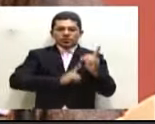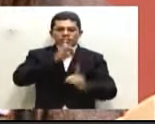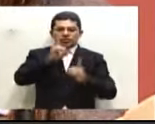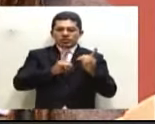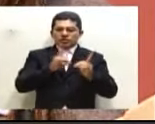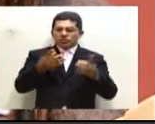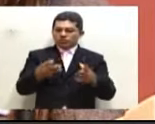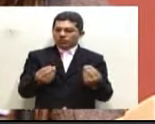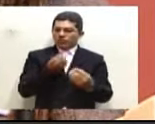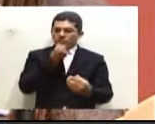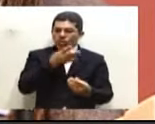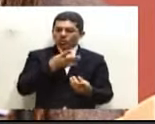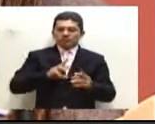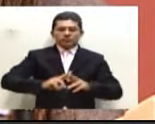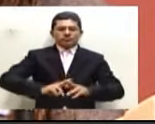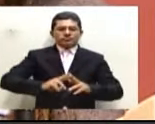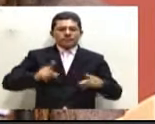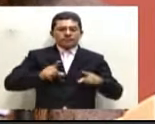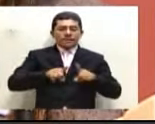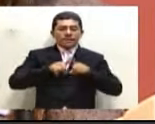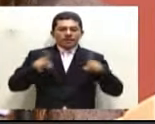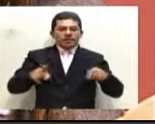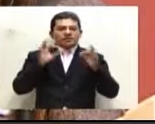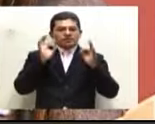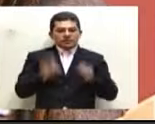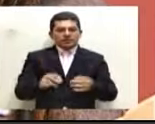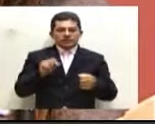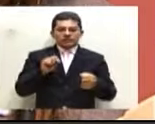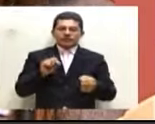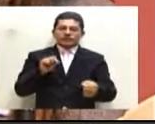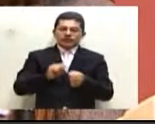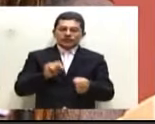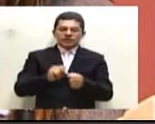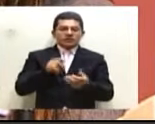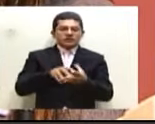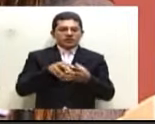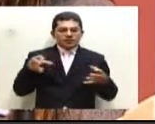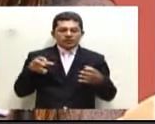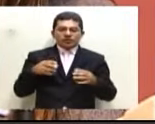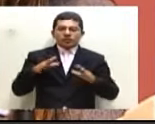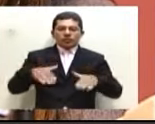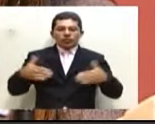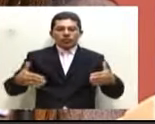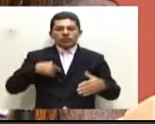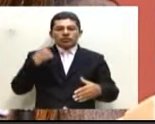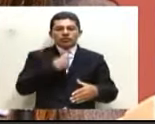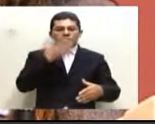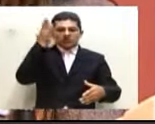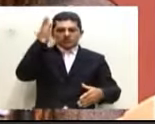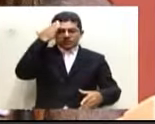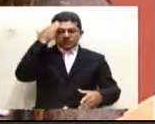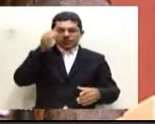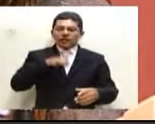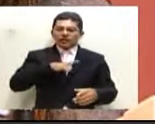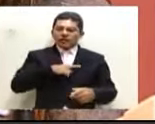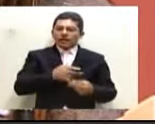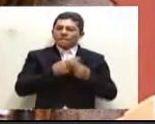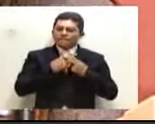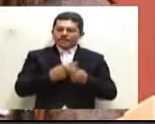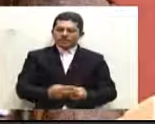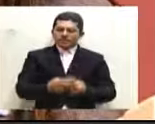muito salutares, deputado Marcelo, mas é justamente isso que nos torna grande, quando sabemos ter a